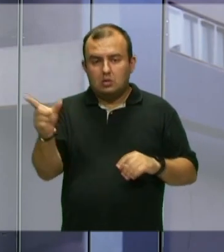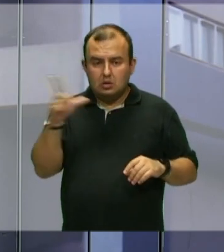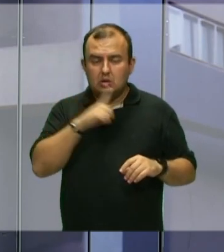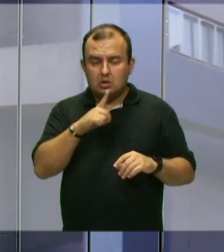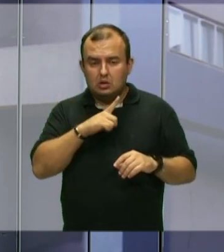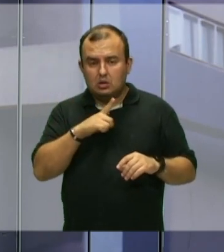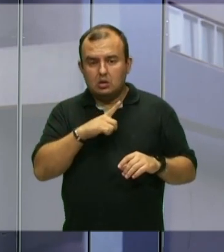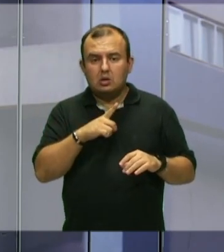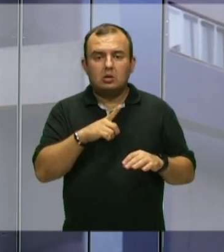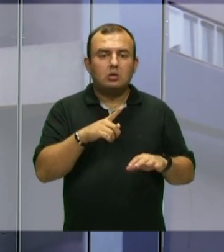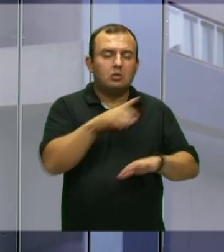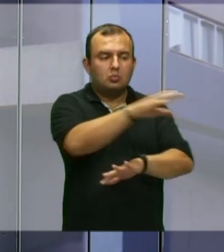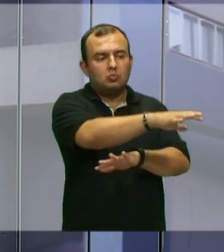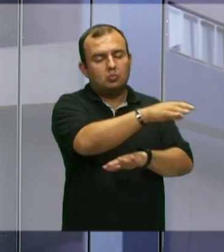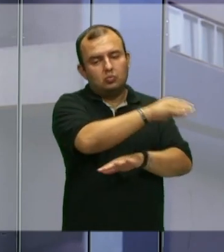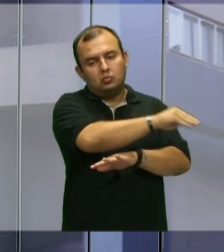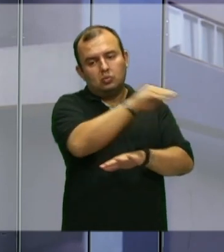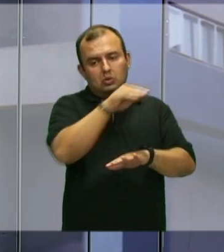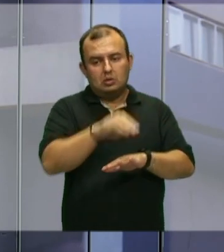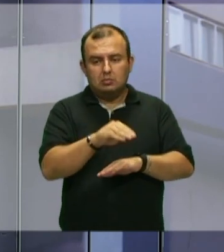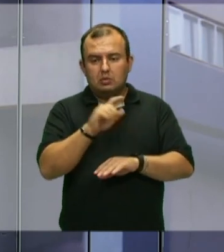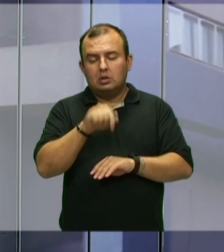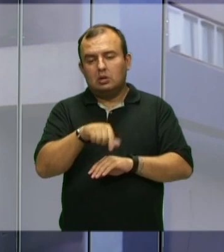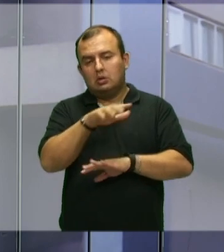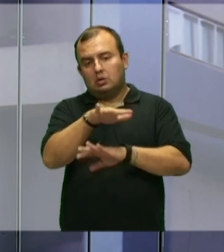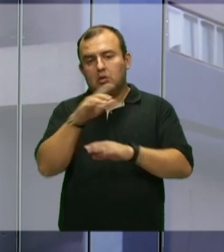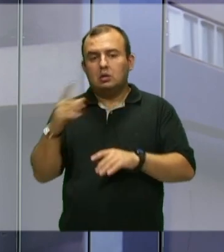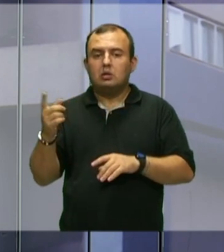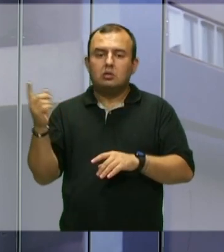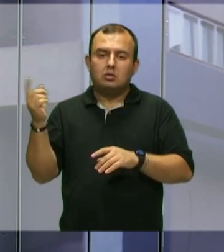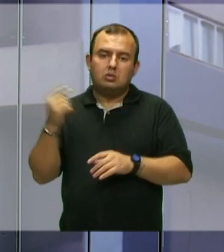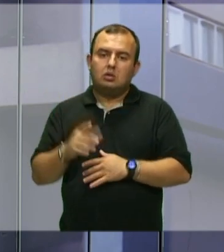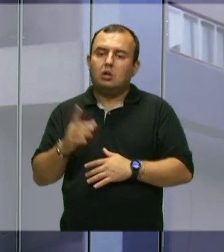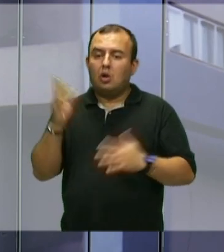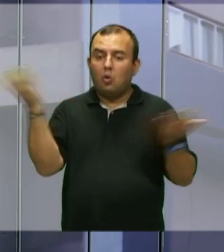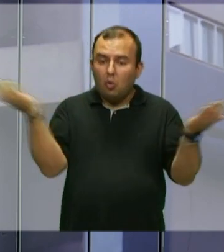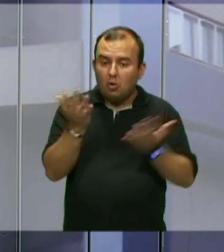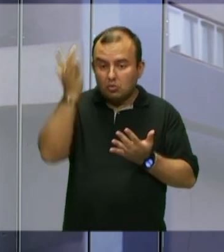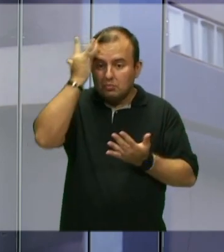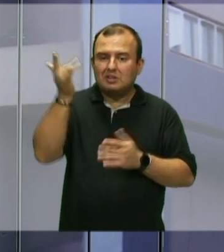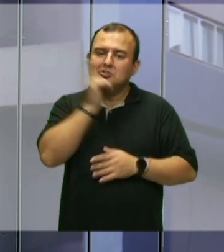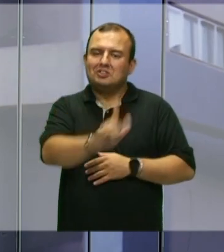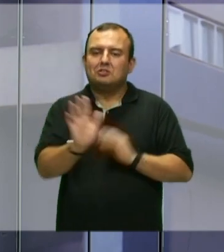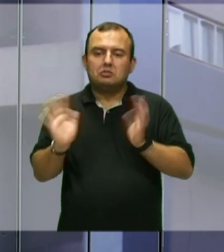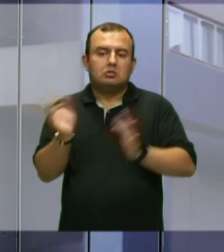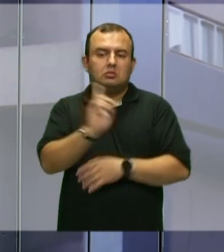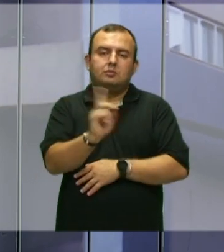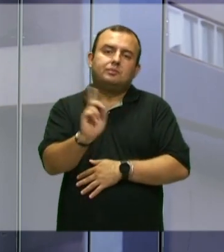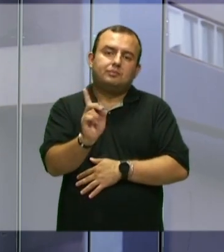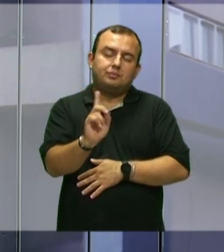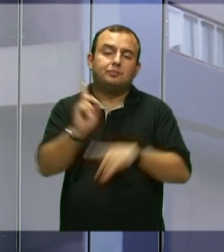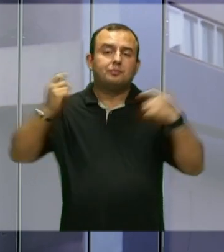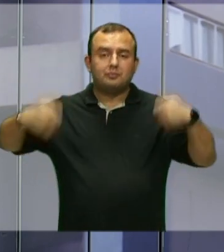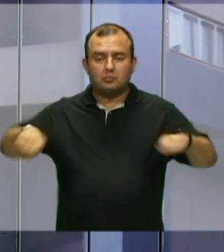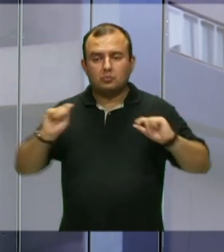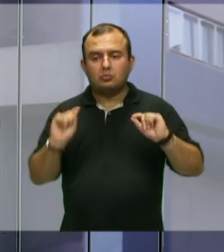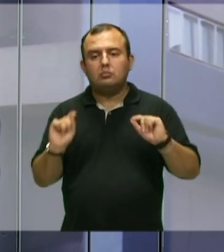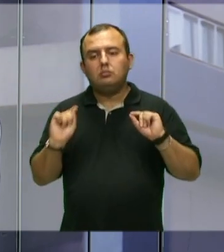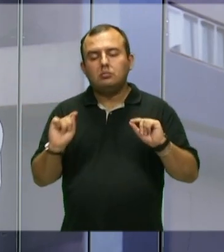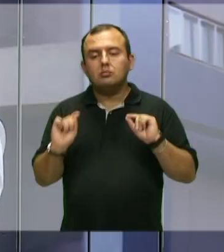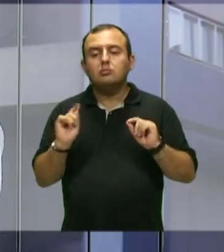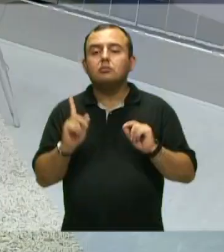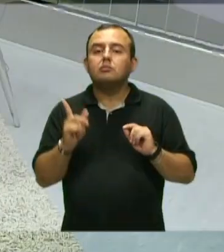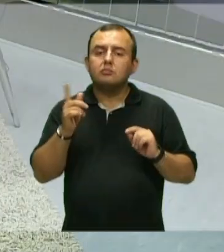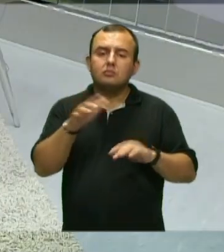linha para o Porto não é do dia para a noite. Isso demanda de um tempo, né? E nós colocávamos aqui também que por mais que